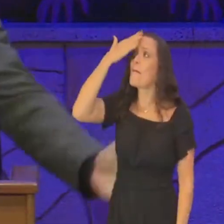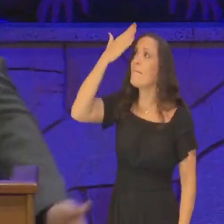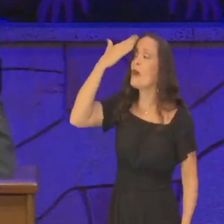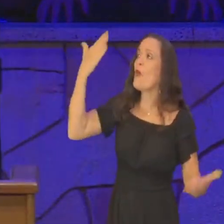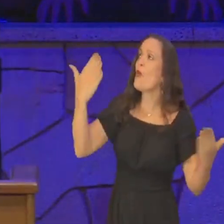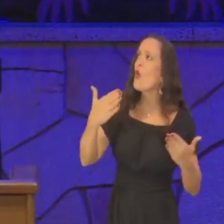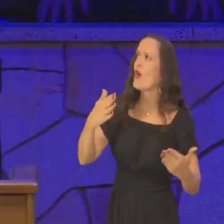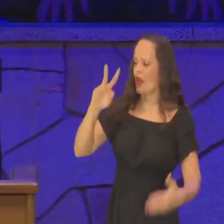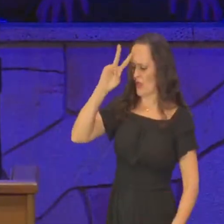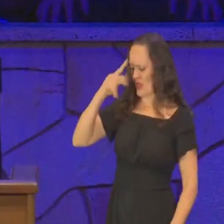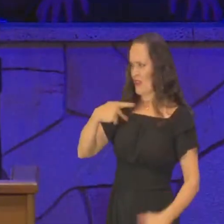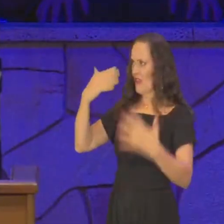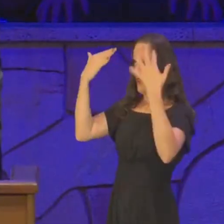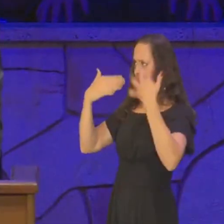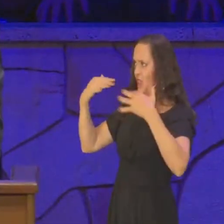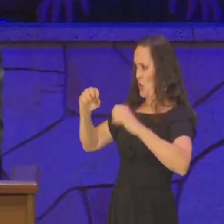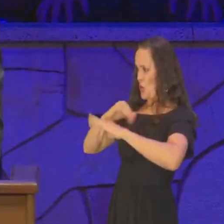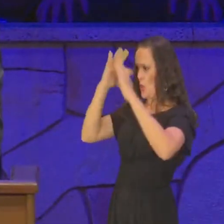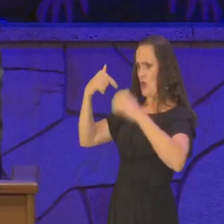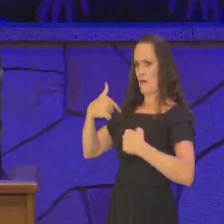para si.